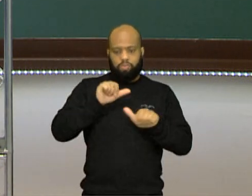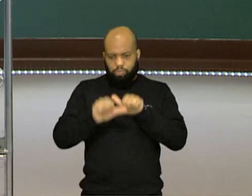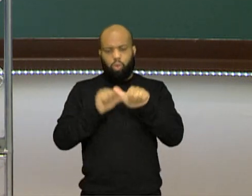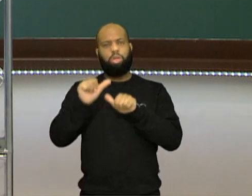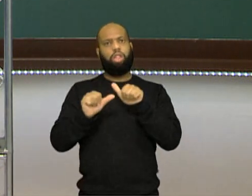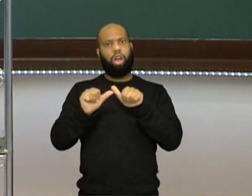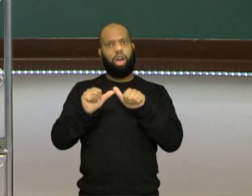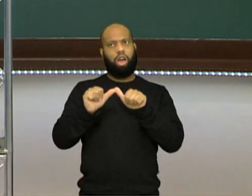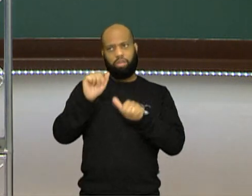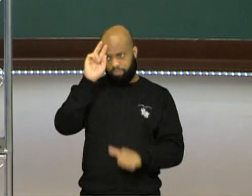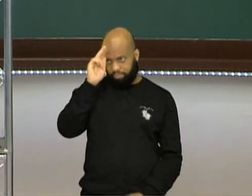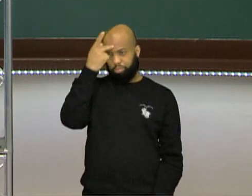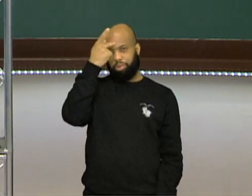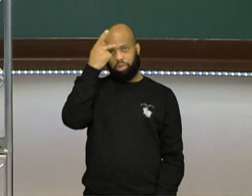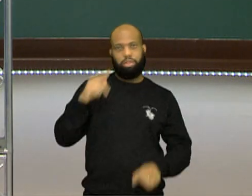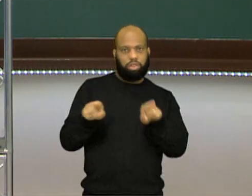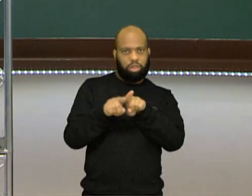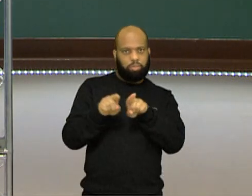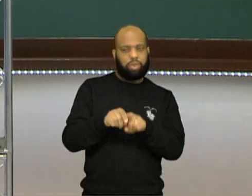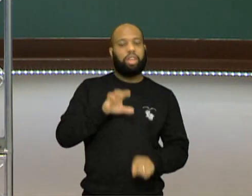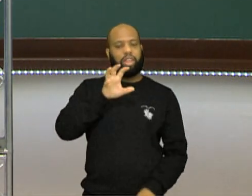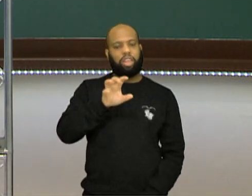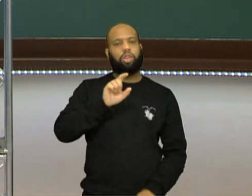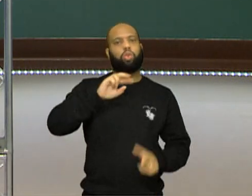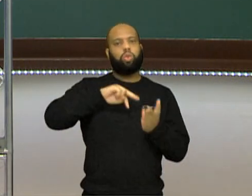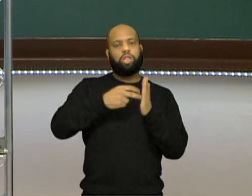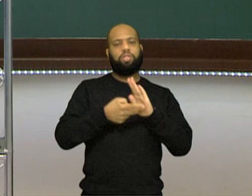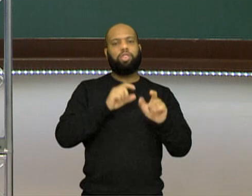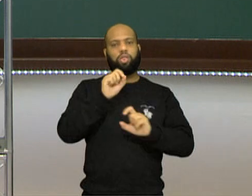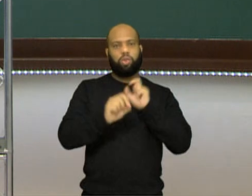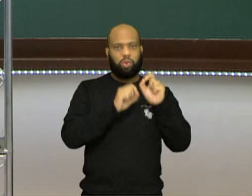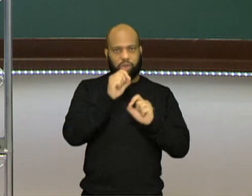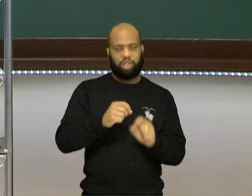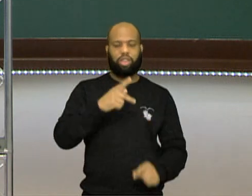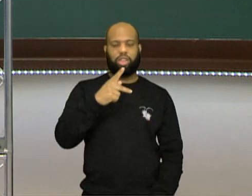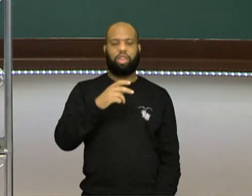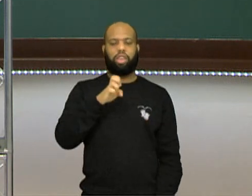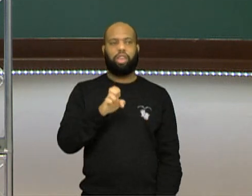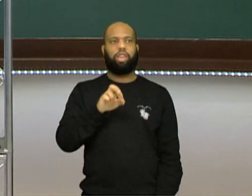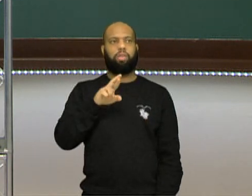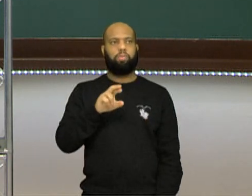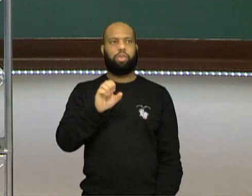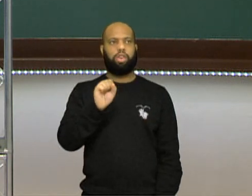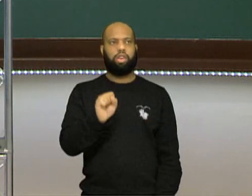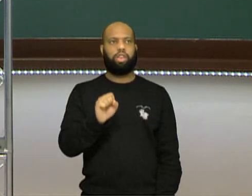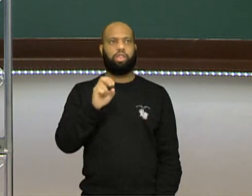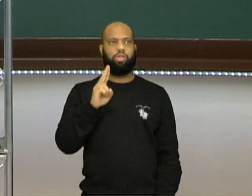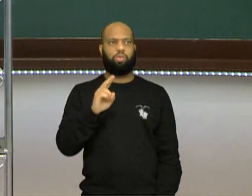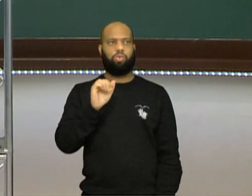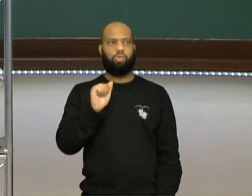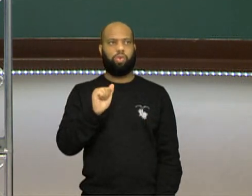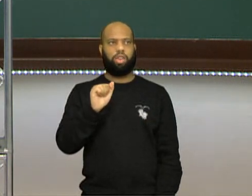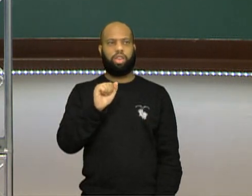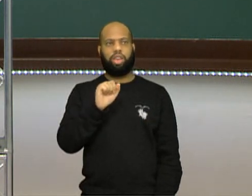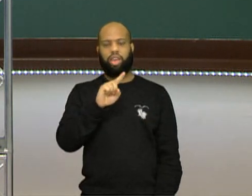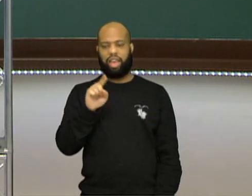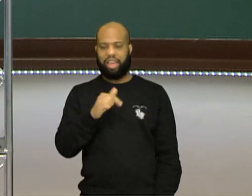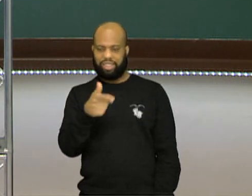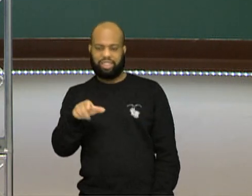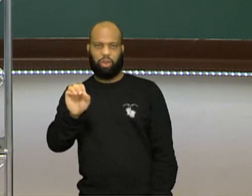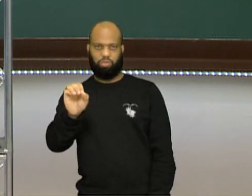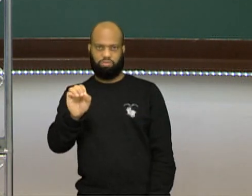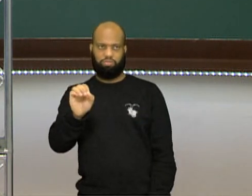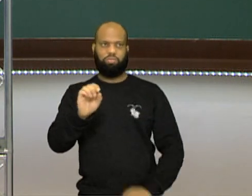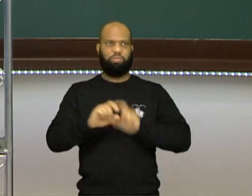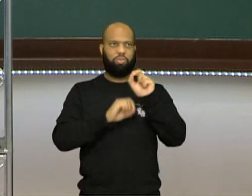até. Não é? Isso que é a persuasão, é para isso que servem as campanhas de maneira geral. Uma campanha de proteção ao meio